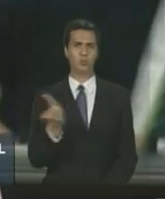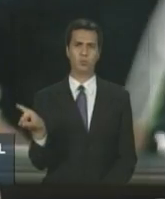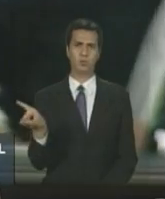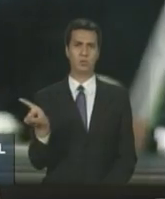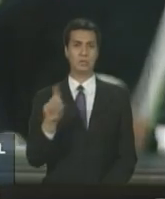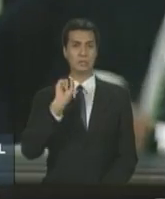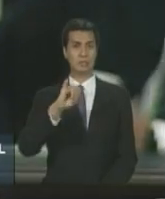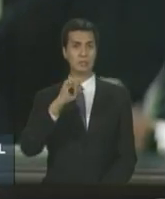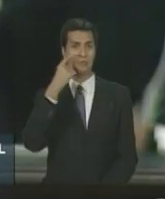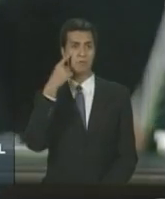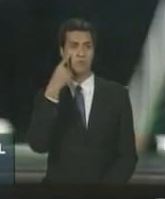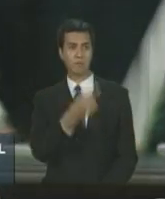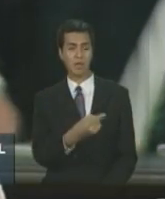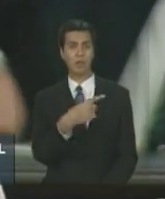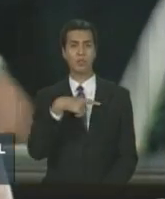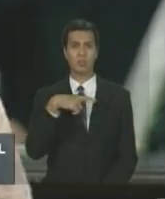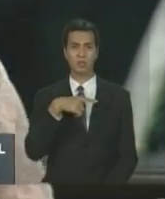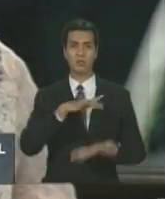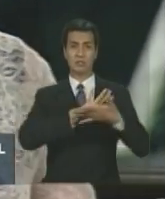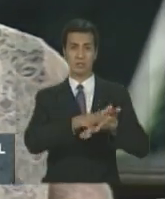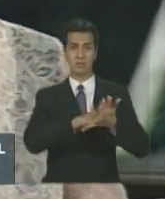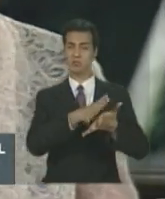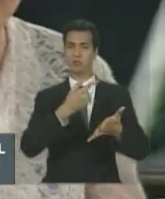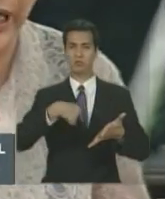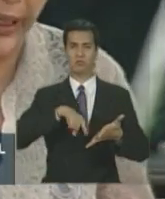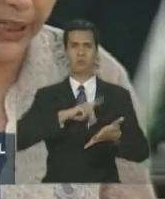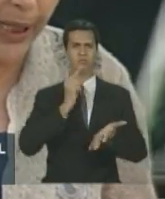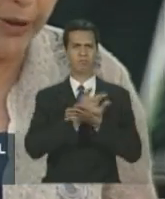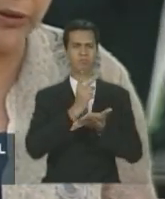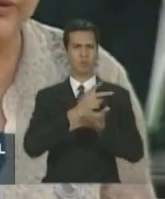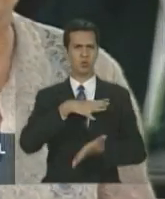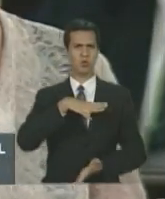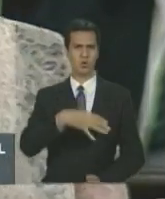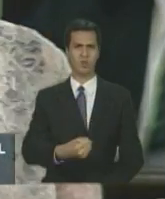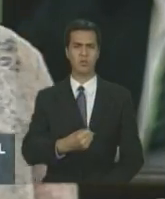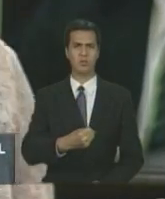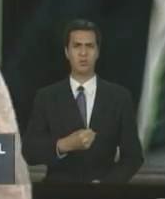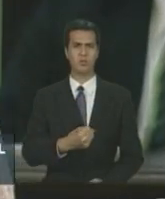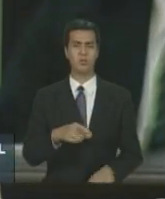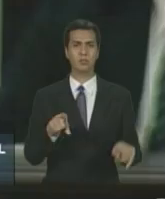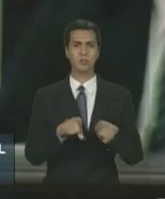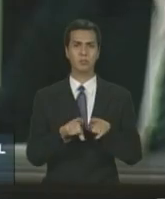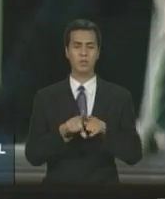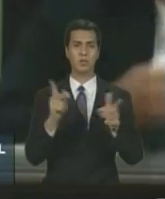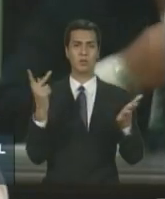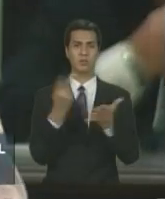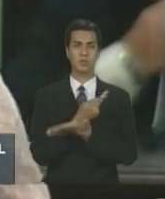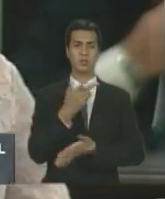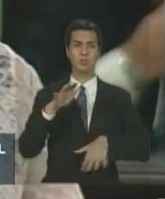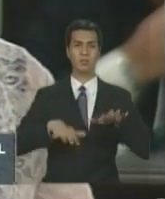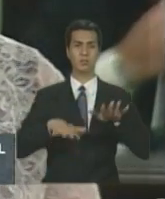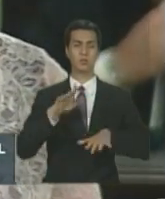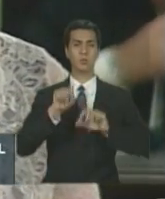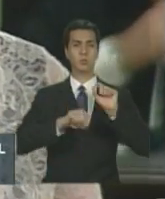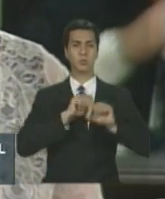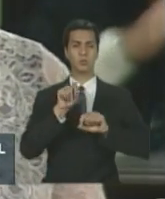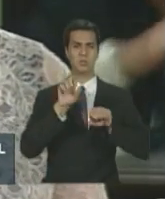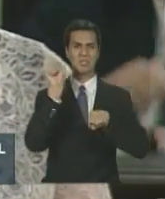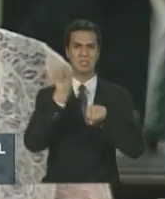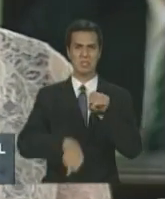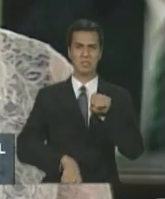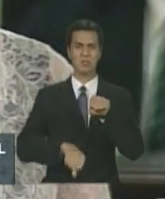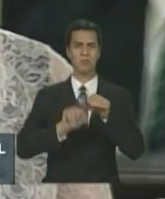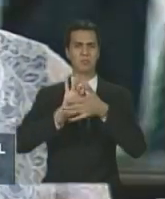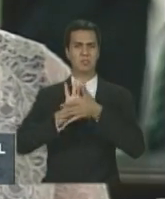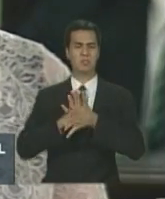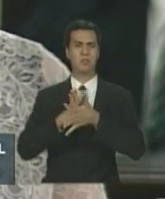qualquer discriminação, de nunca nos omitir frente a crimes como aqueles praticados